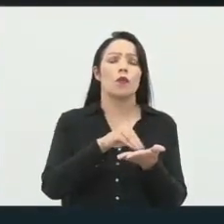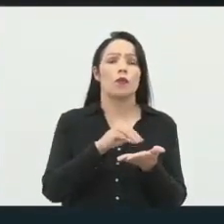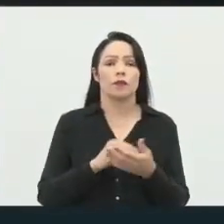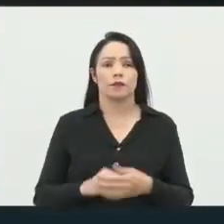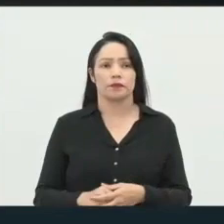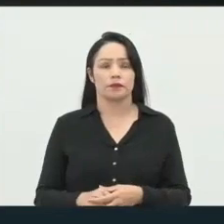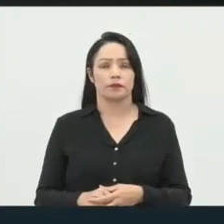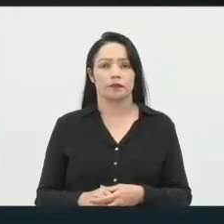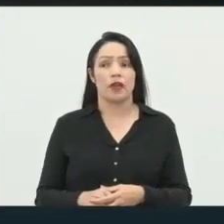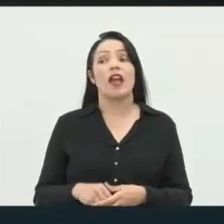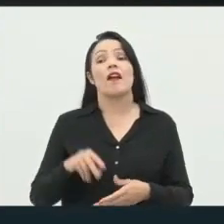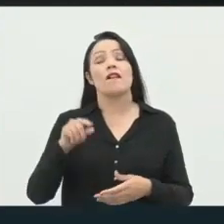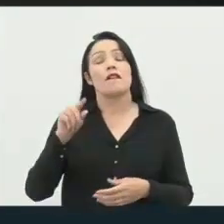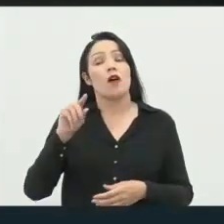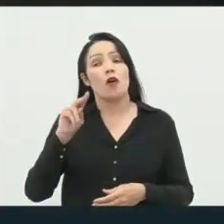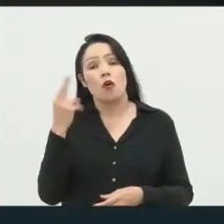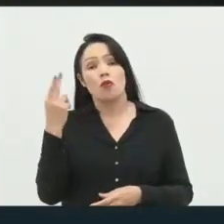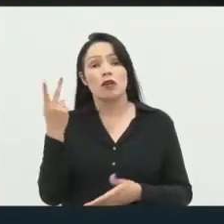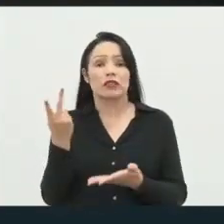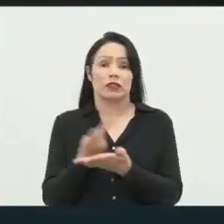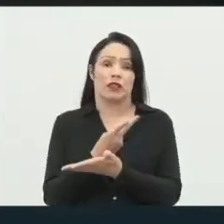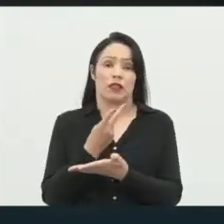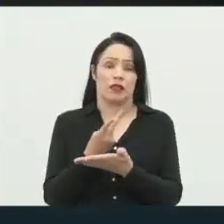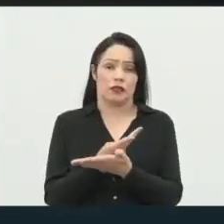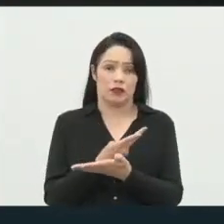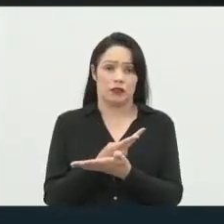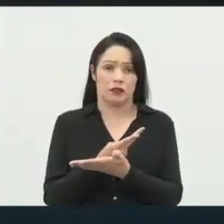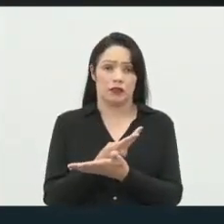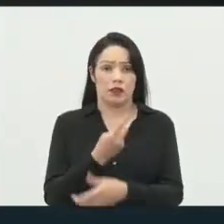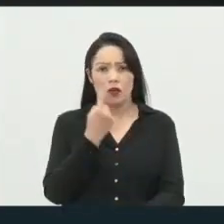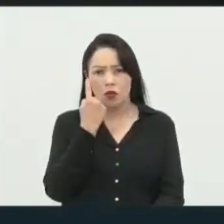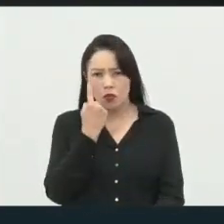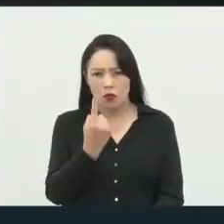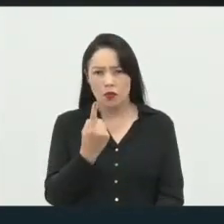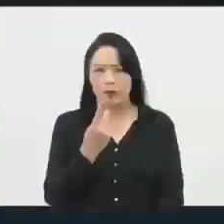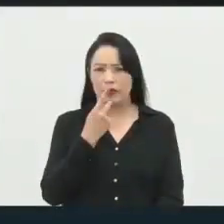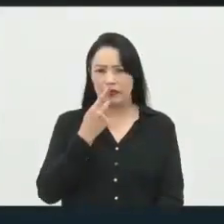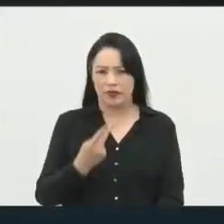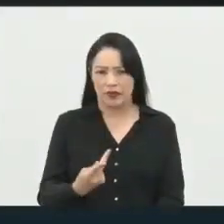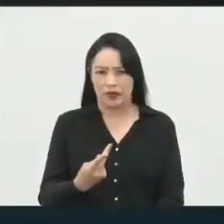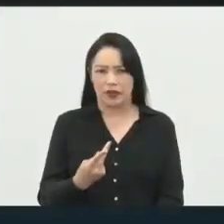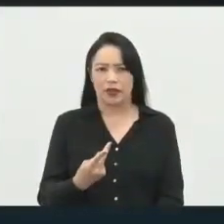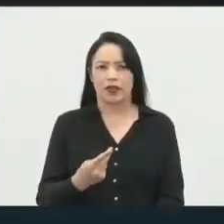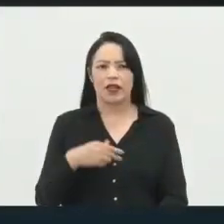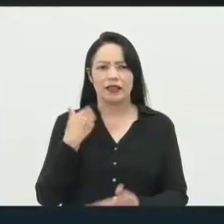coisas erradas na cidade mas não tem uma fala até agora